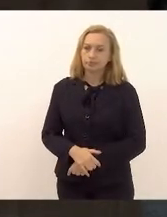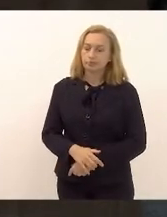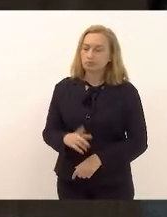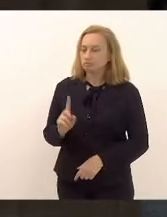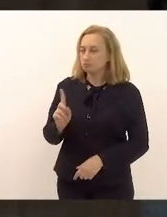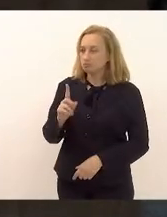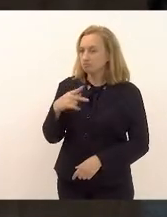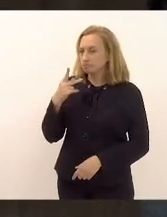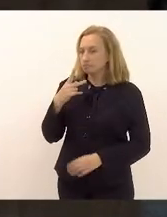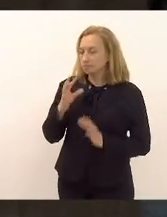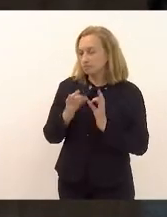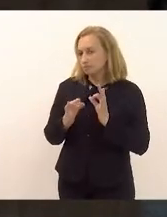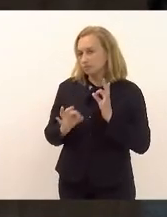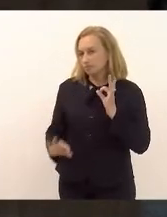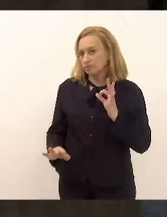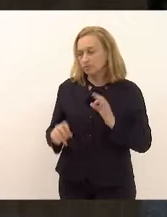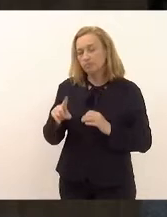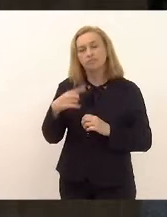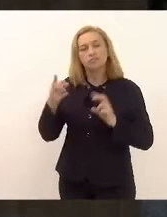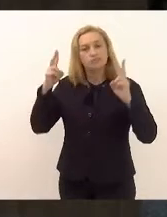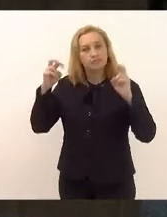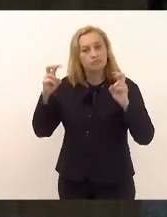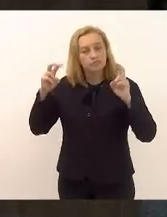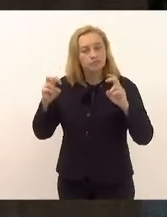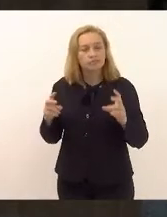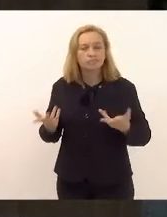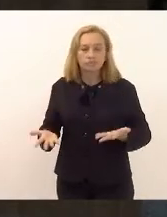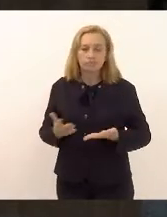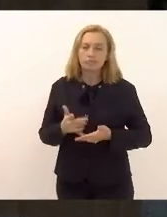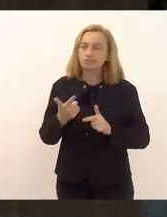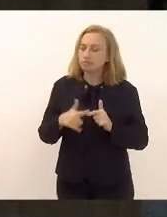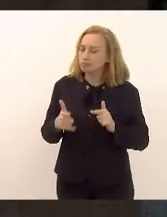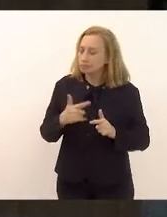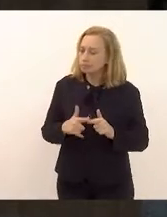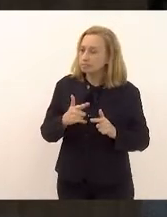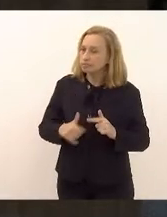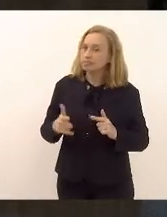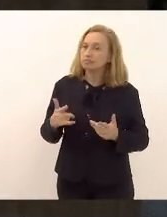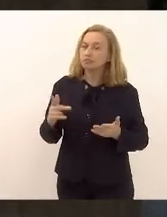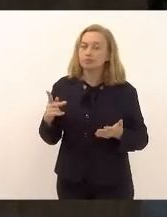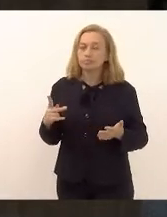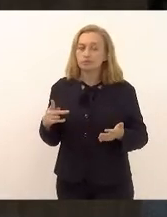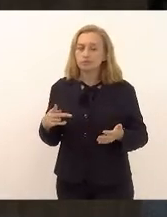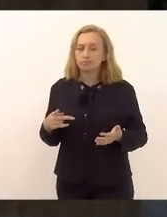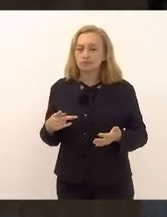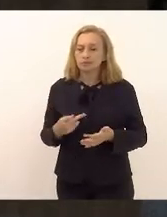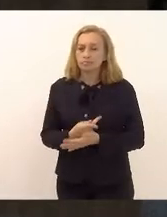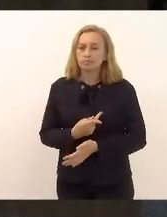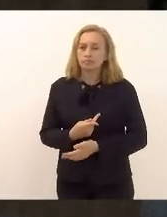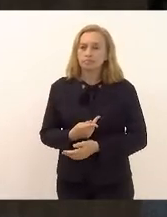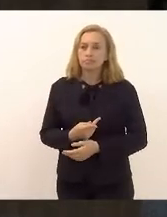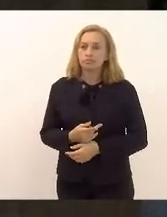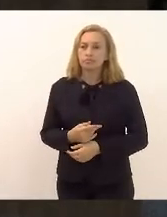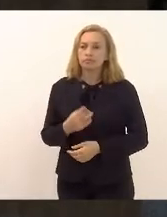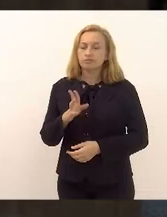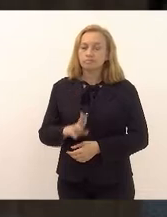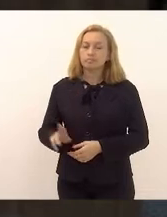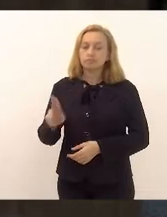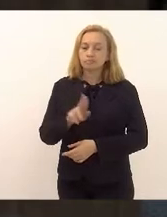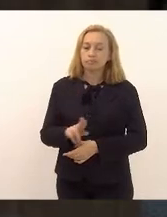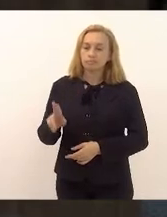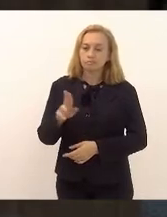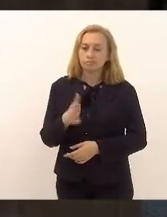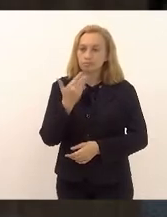aqui outros comentários a respeito dos problemas que são causados pelo consumo desses